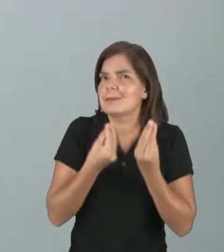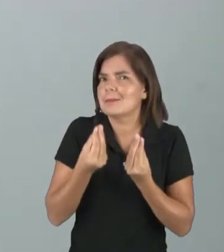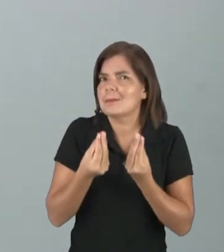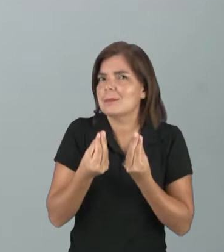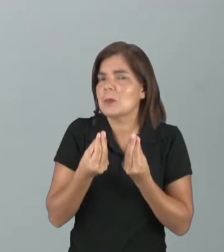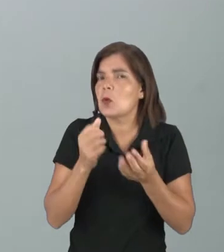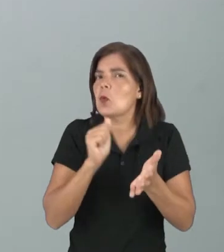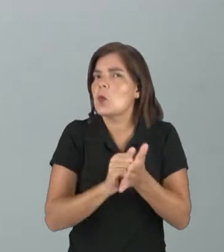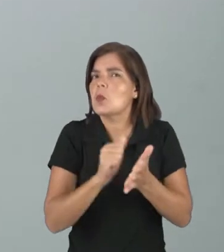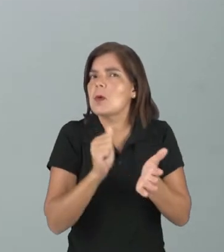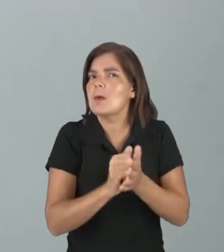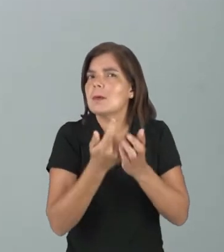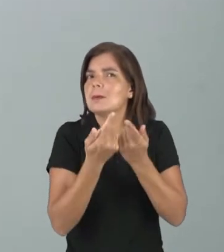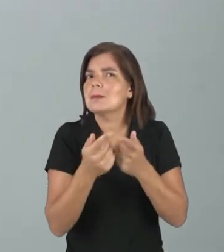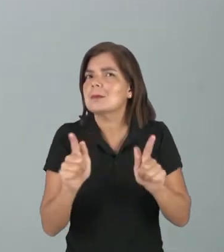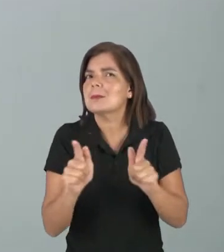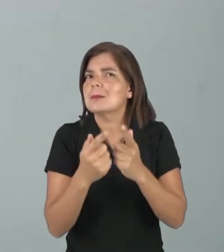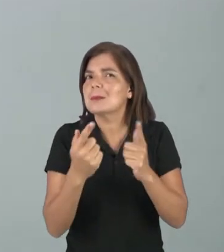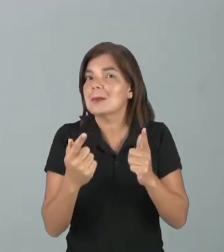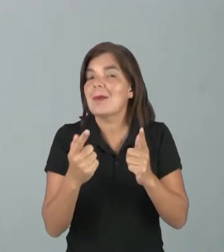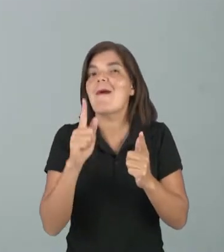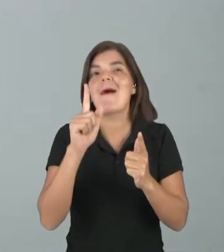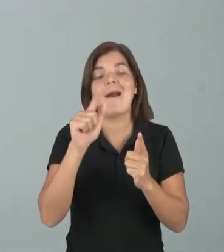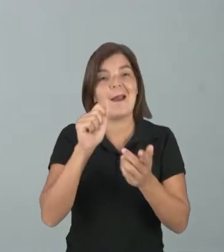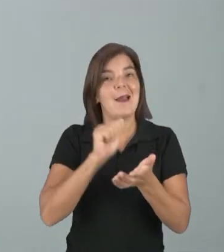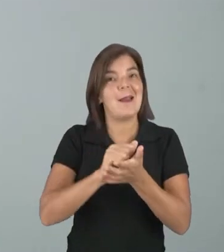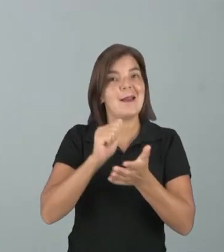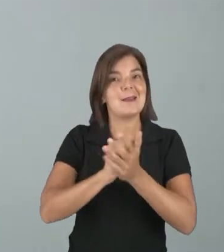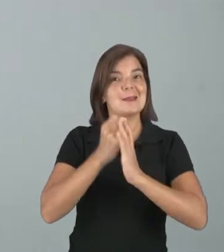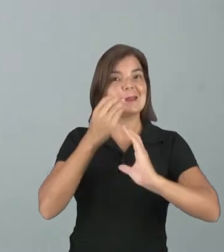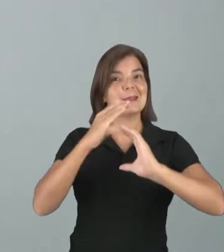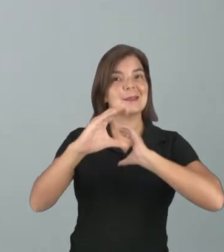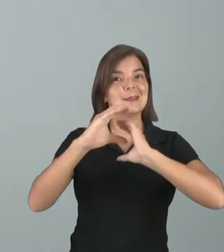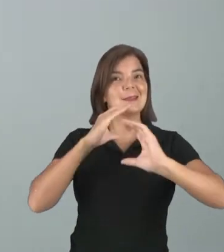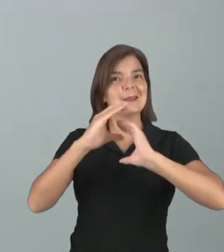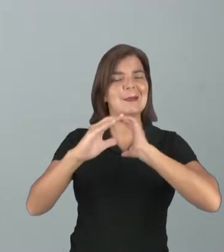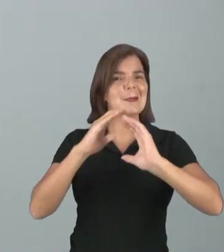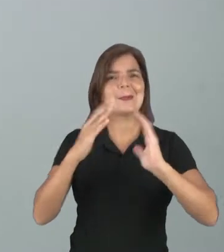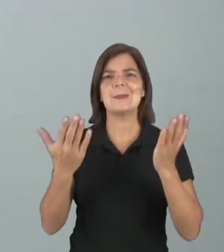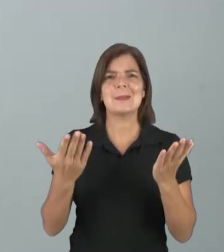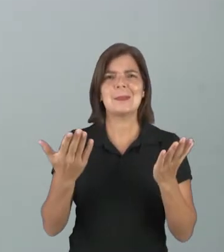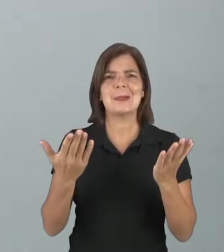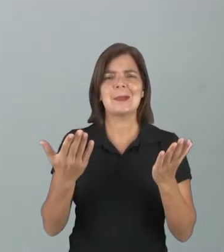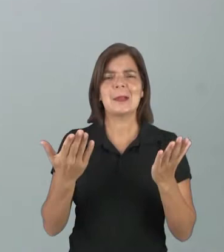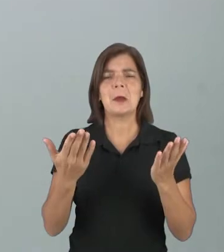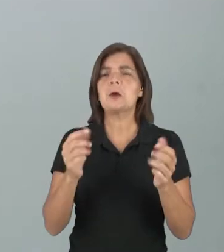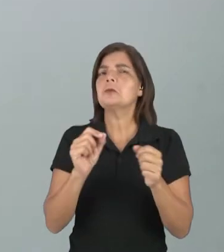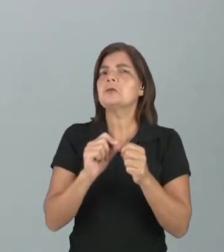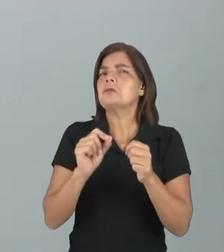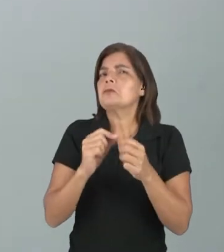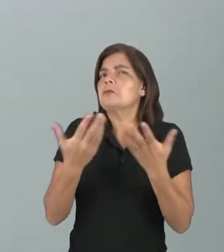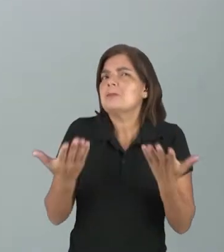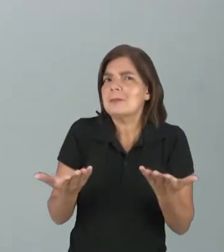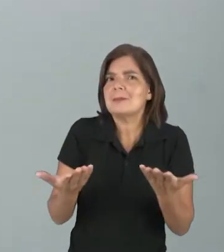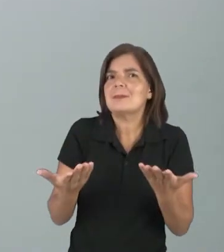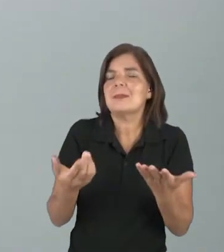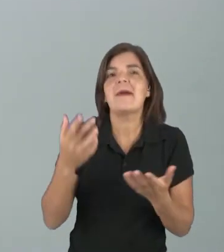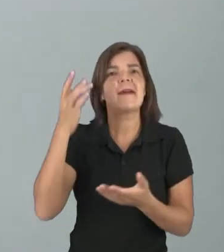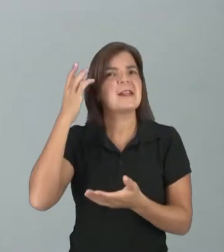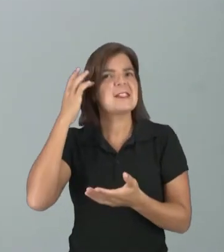gente faz uma notação musical é a escrita da música que que eu vou usar para escrever a minha música